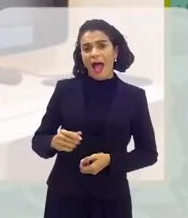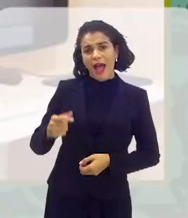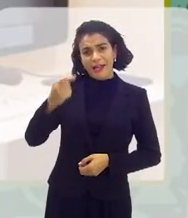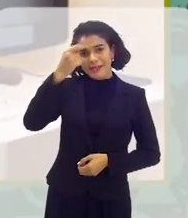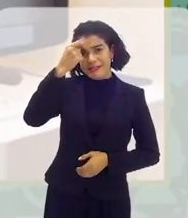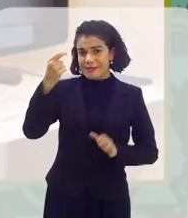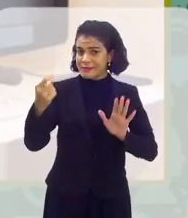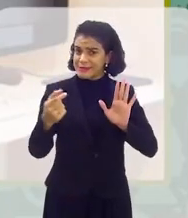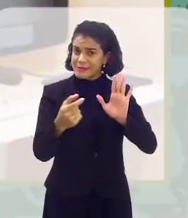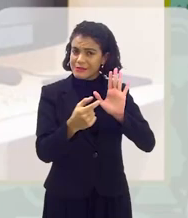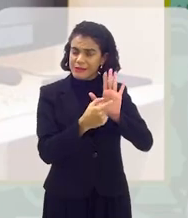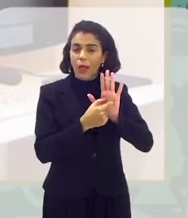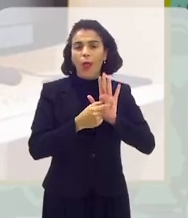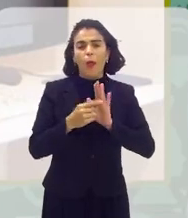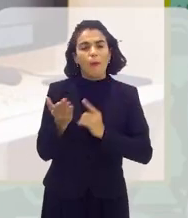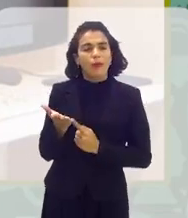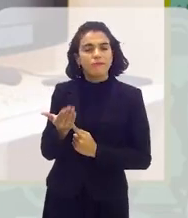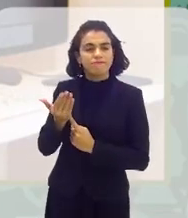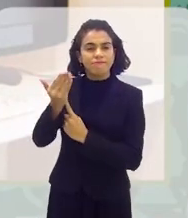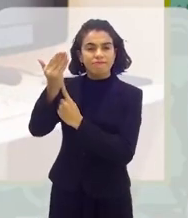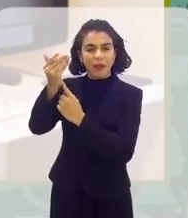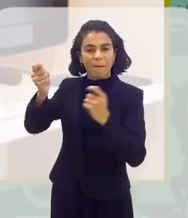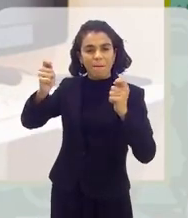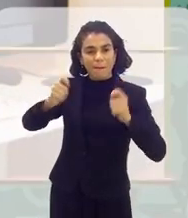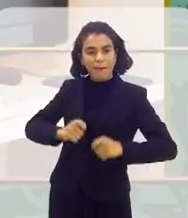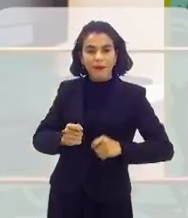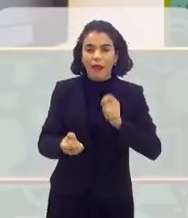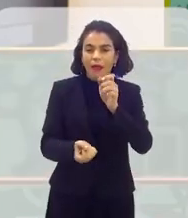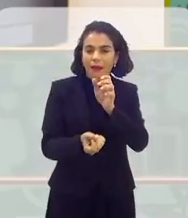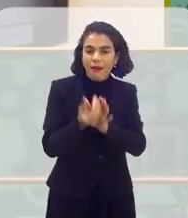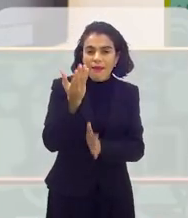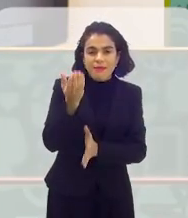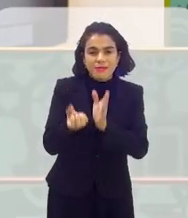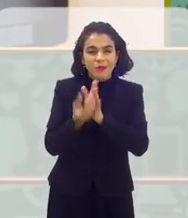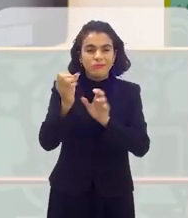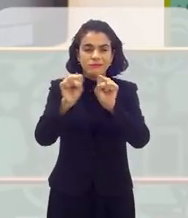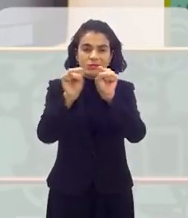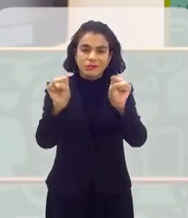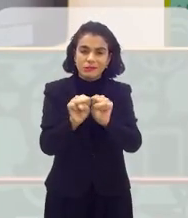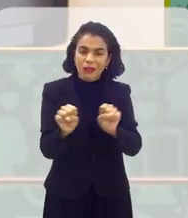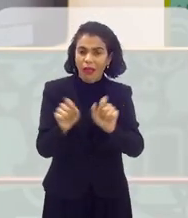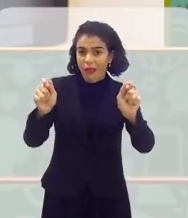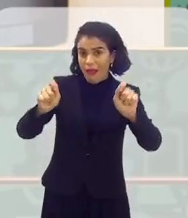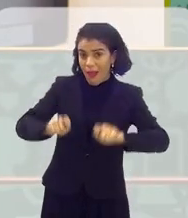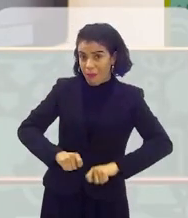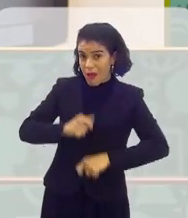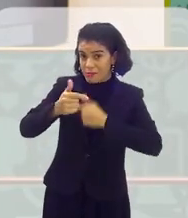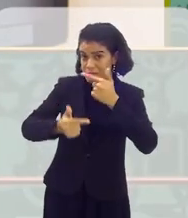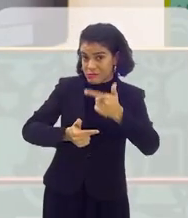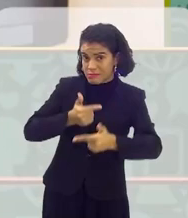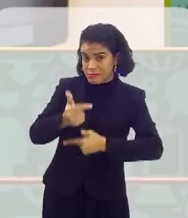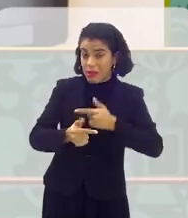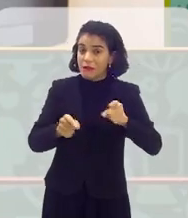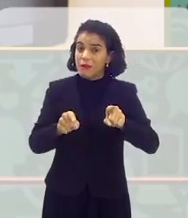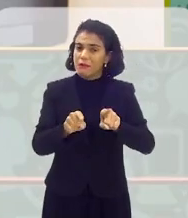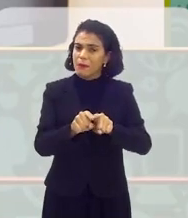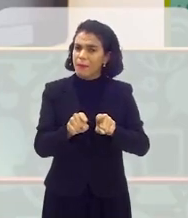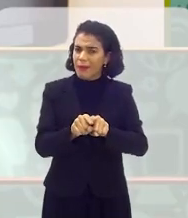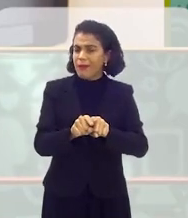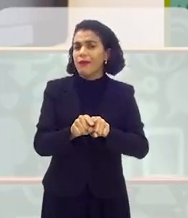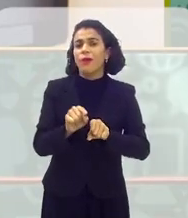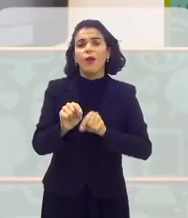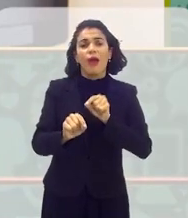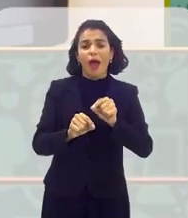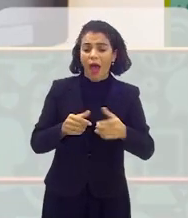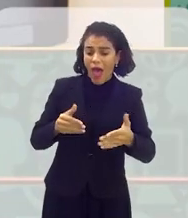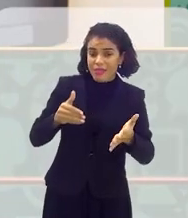a inteligência artificial é uma tecnologia que permite a criação de sistemas capazes de realizar tarefas que até então